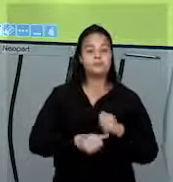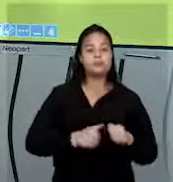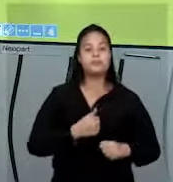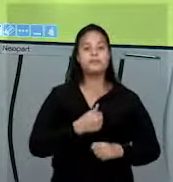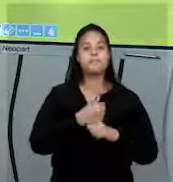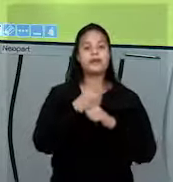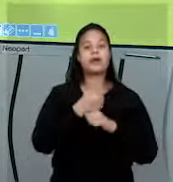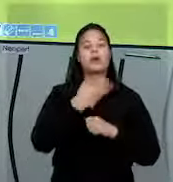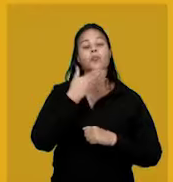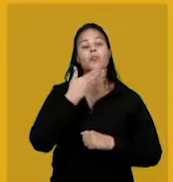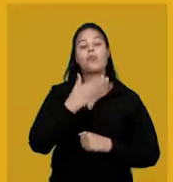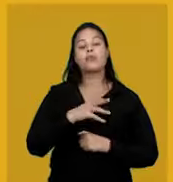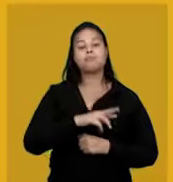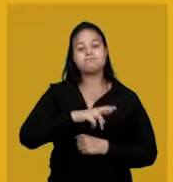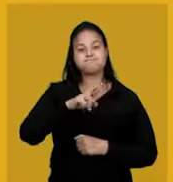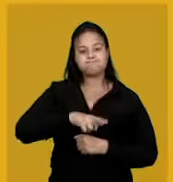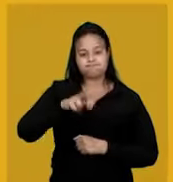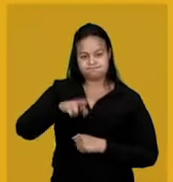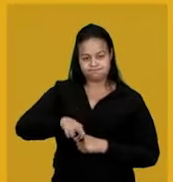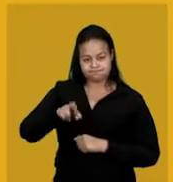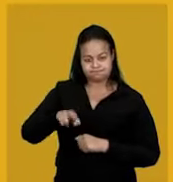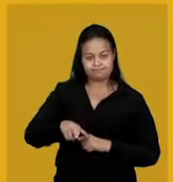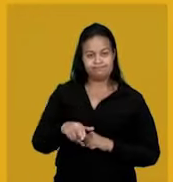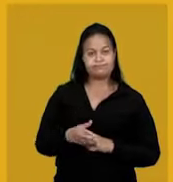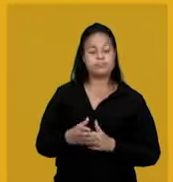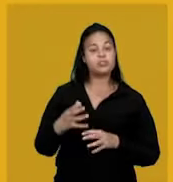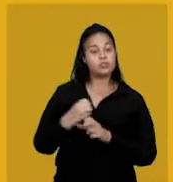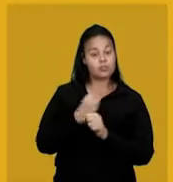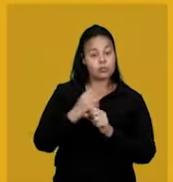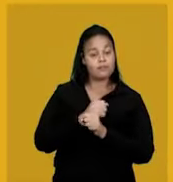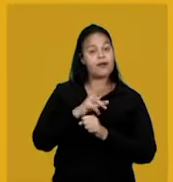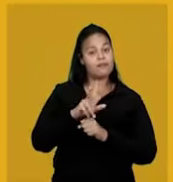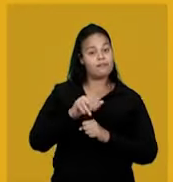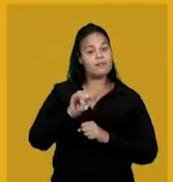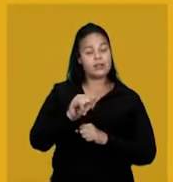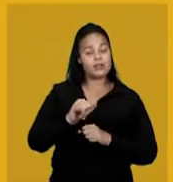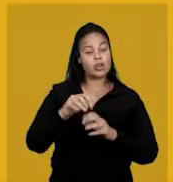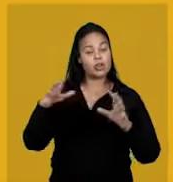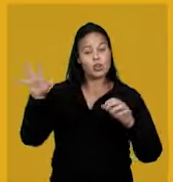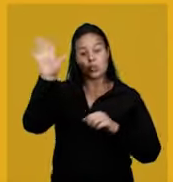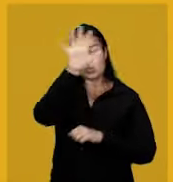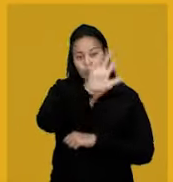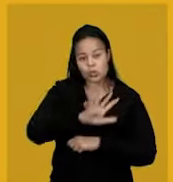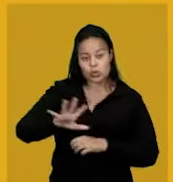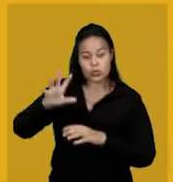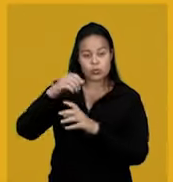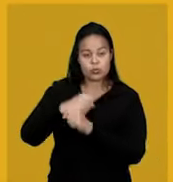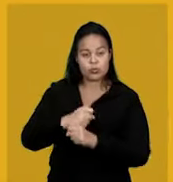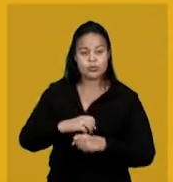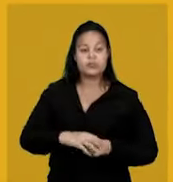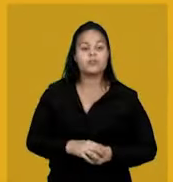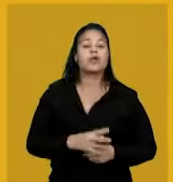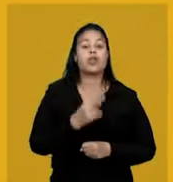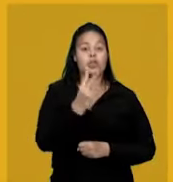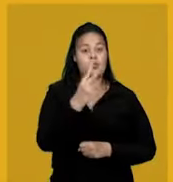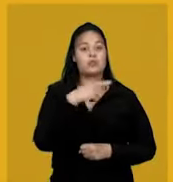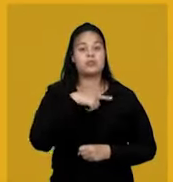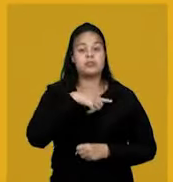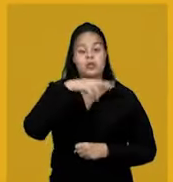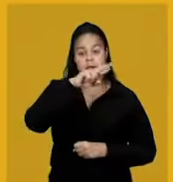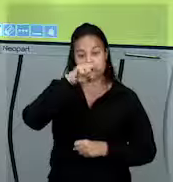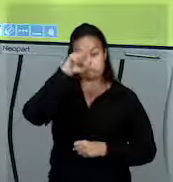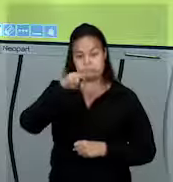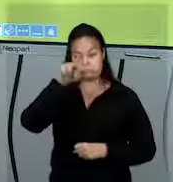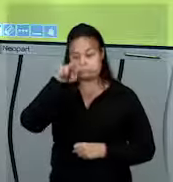substituímos a resistência equivalente. Agora a gente vai calcular a resistência equivalente total. Temos 2 resistores que